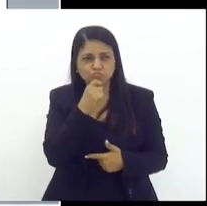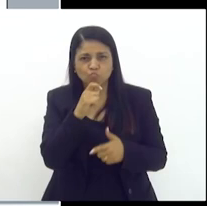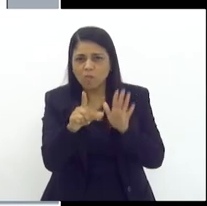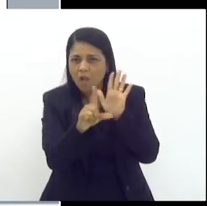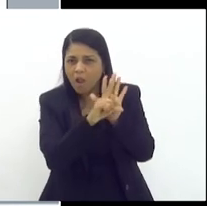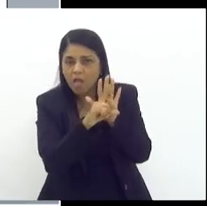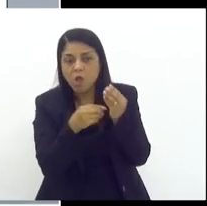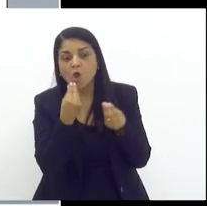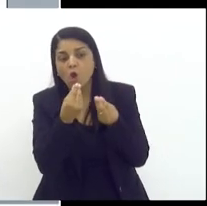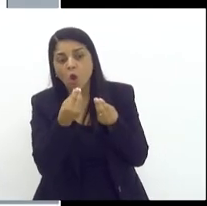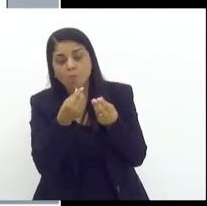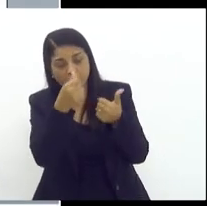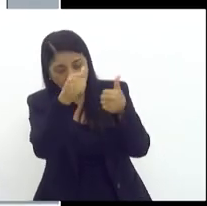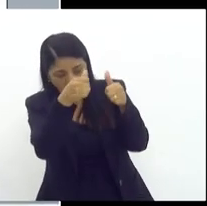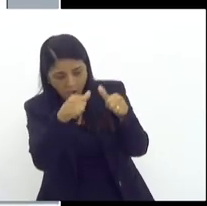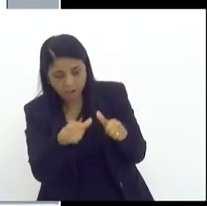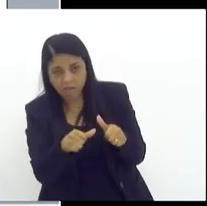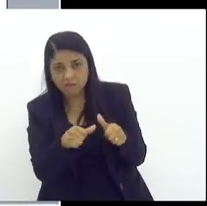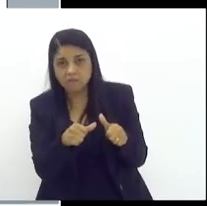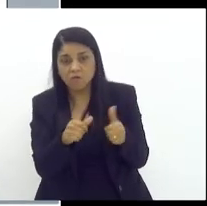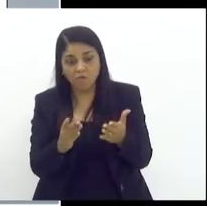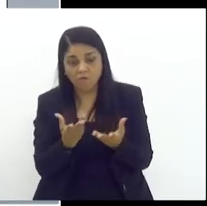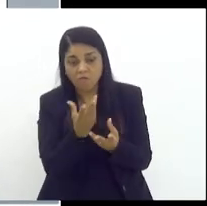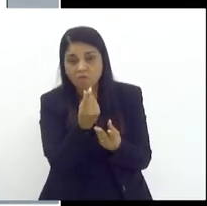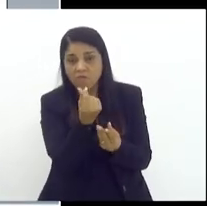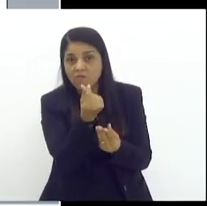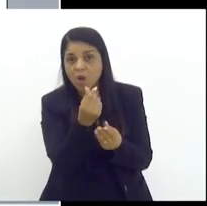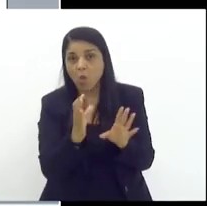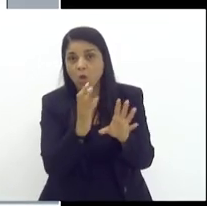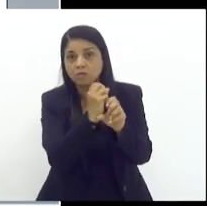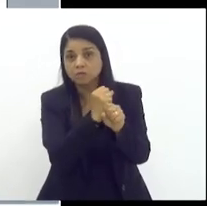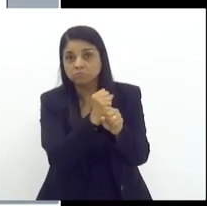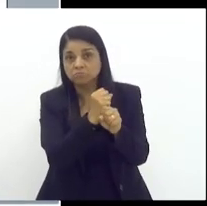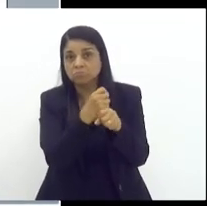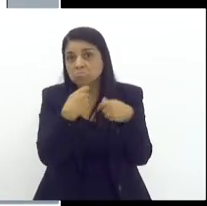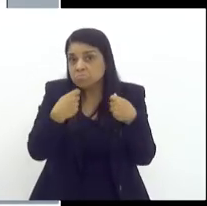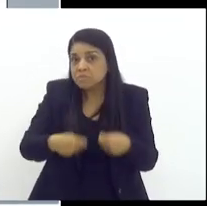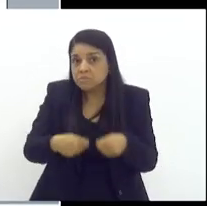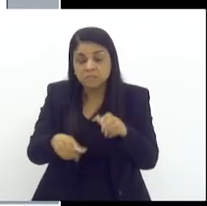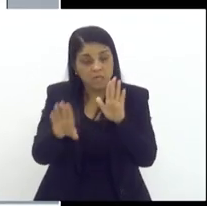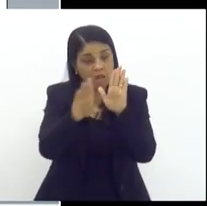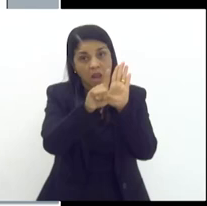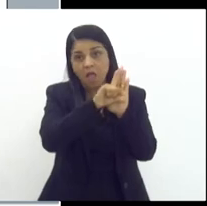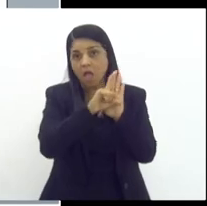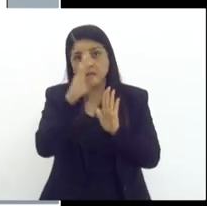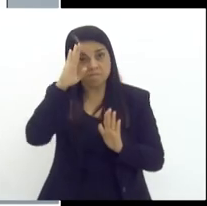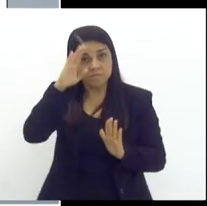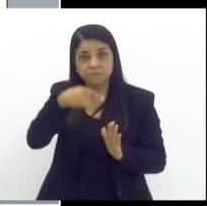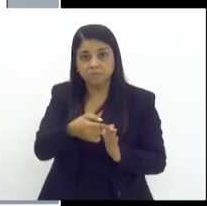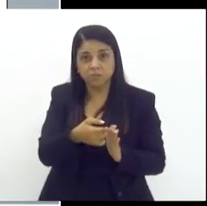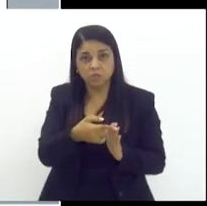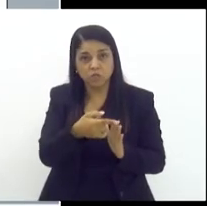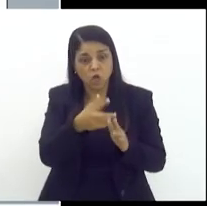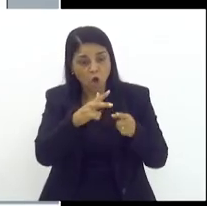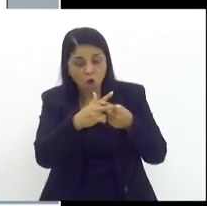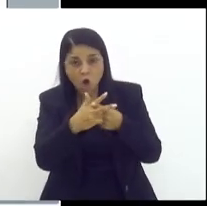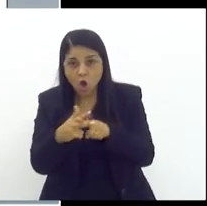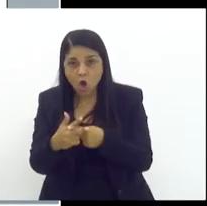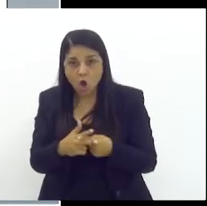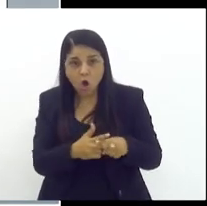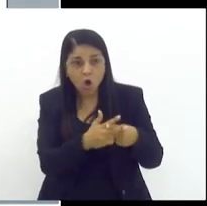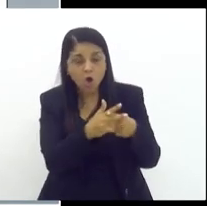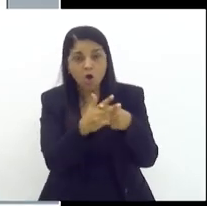a revisão dos valores renais hoje tem que ser por lei fazer correção dos valores